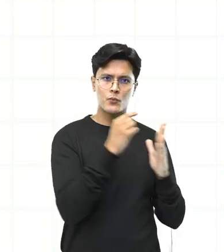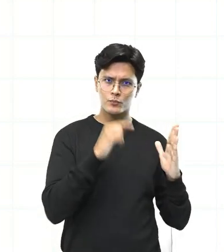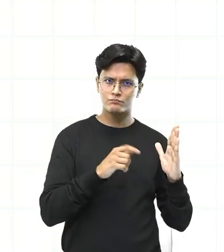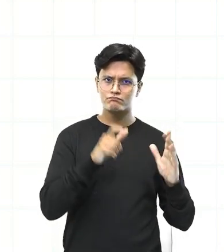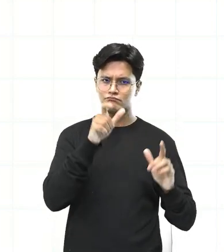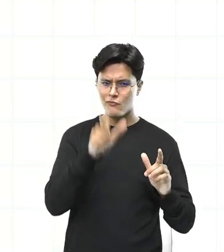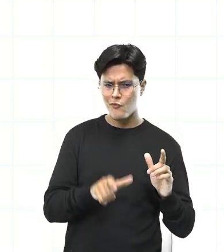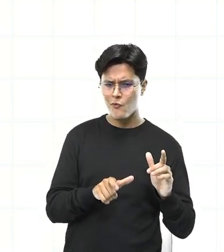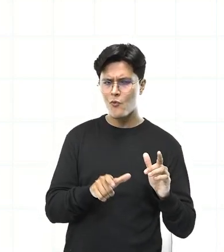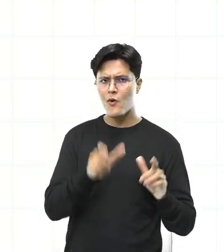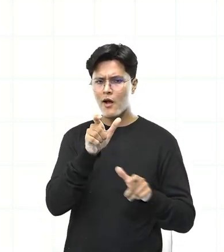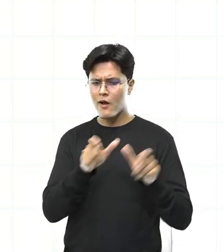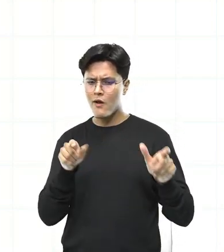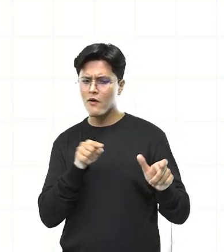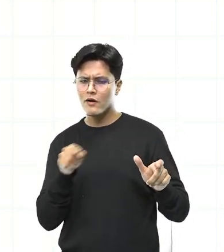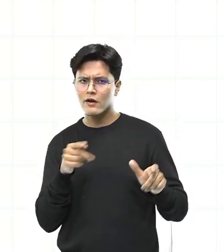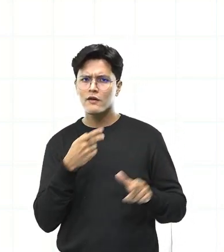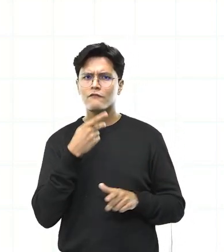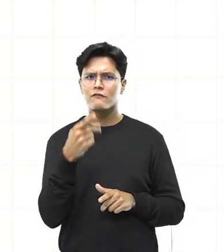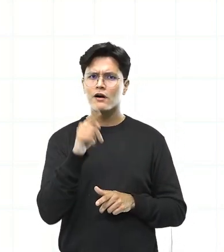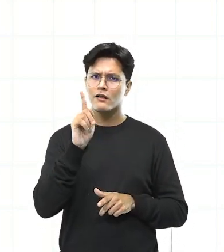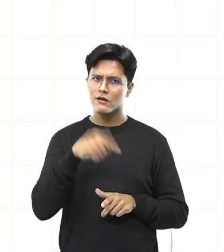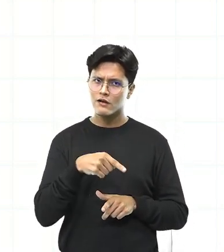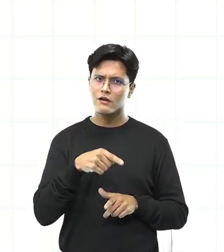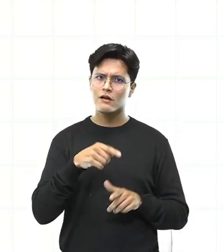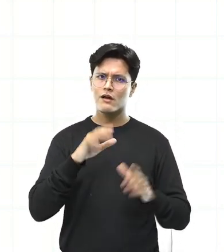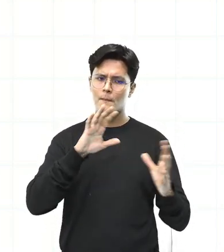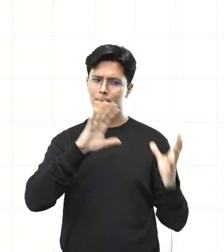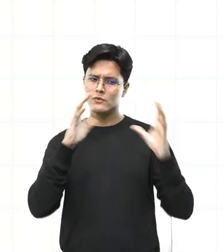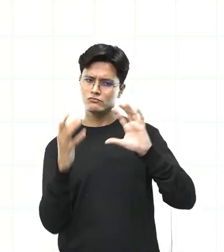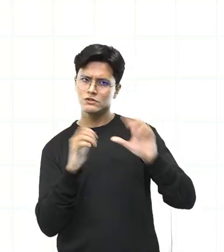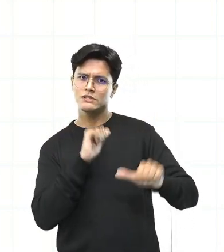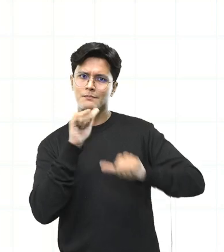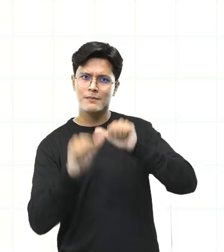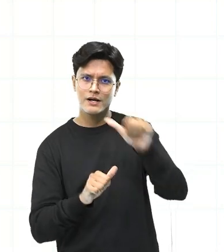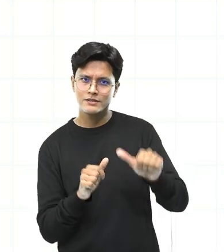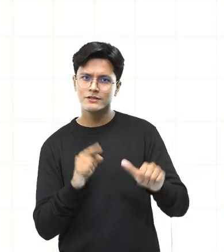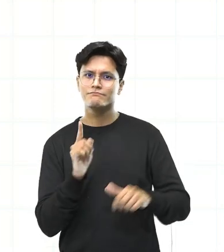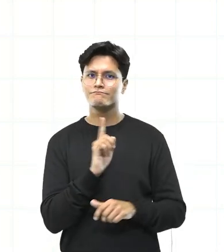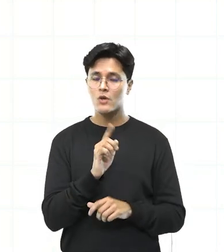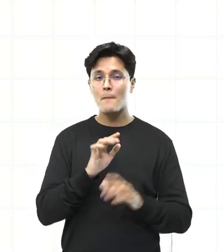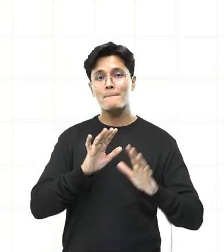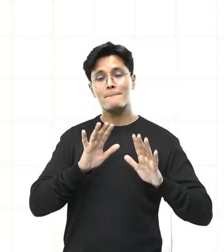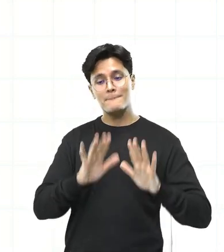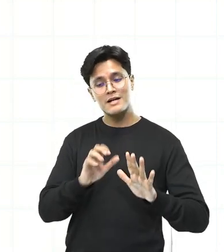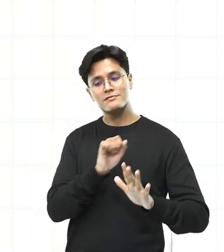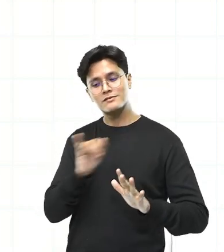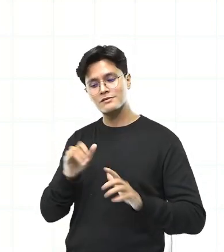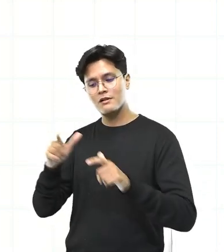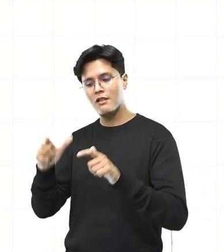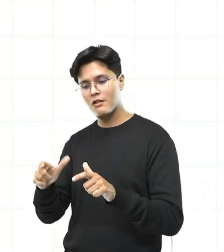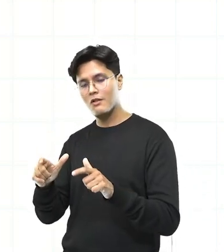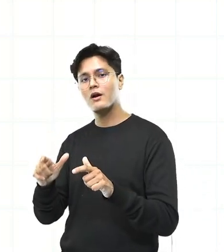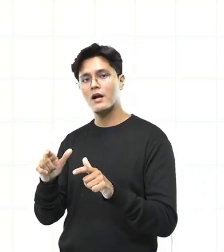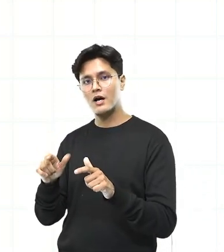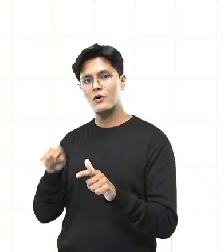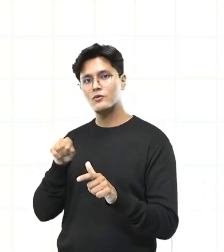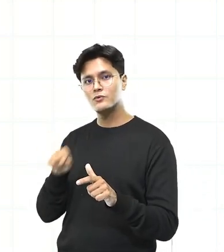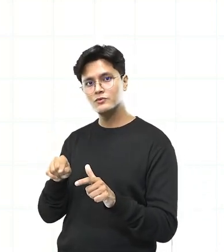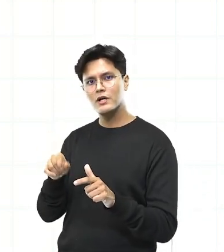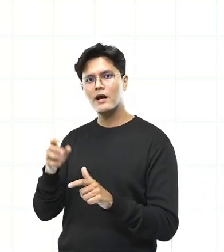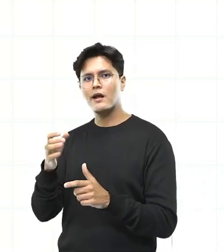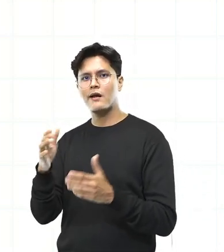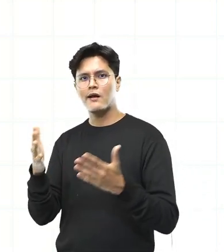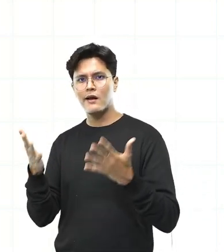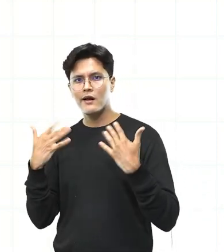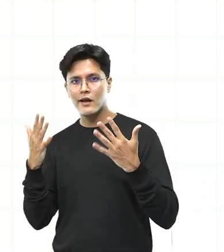mudança climática. Diz que é o quê? Diz que é um caso isolado. Mas quando é calor, diz que é mudança climática. É meio que